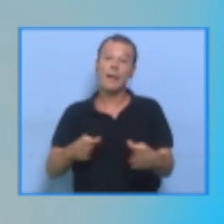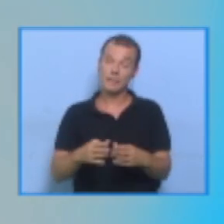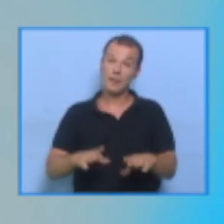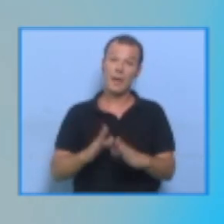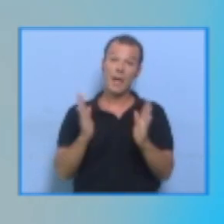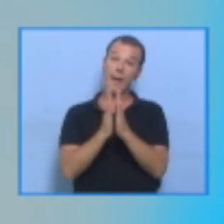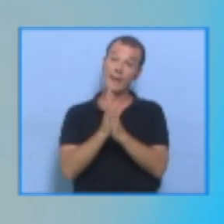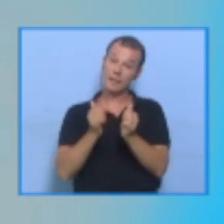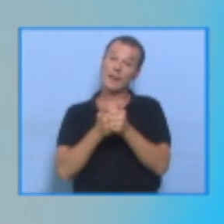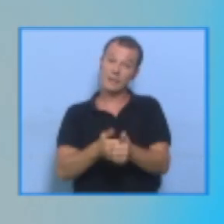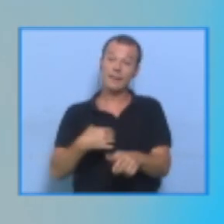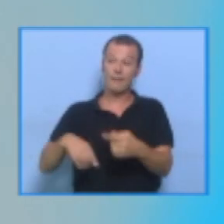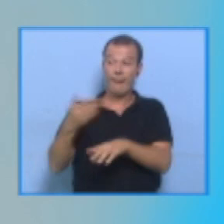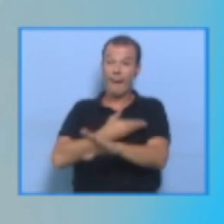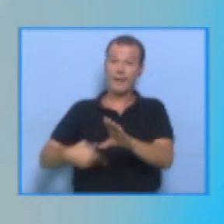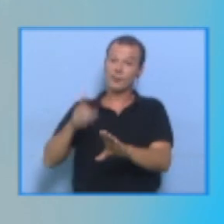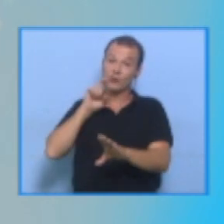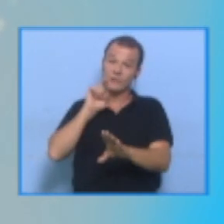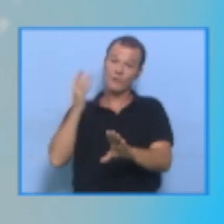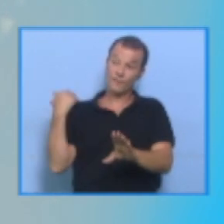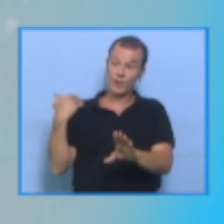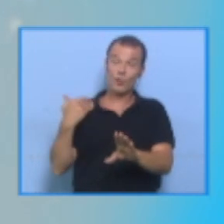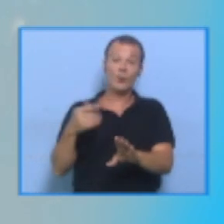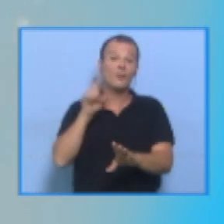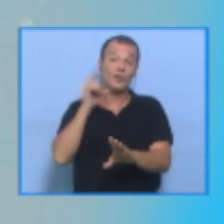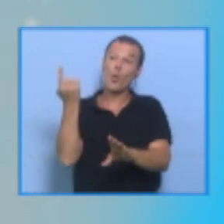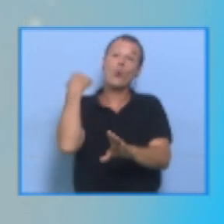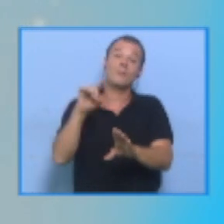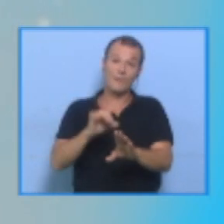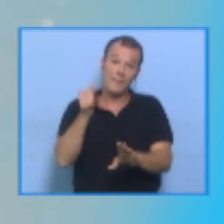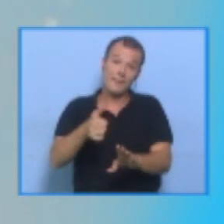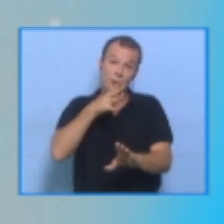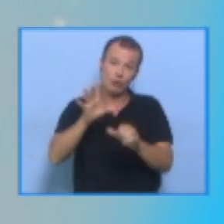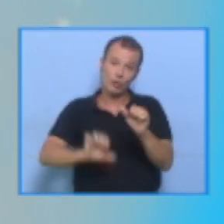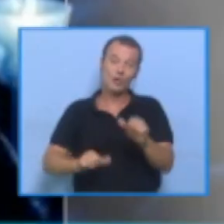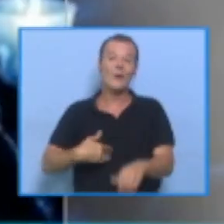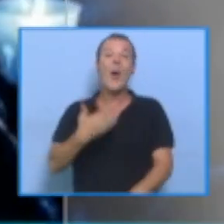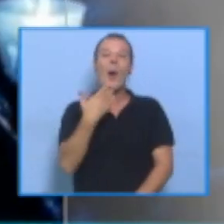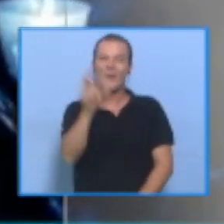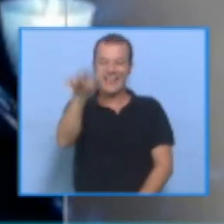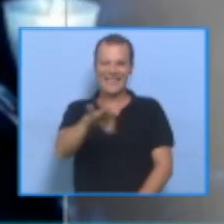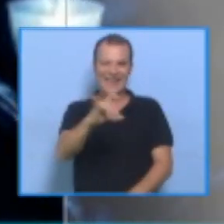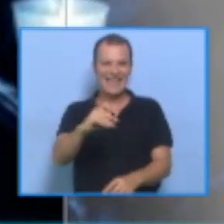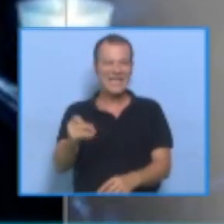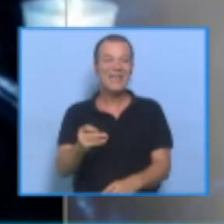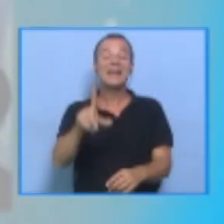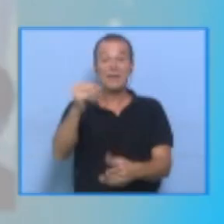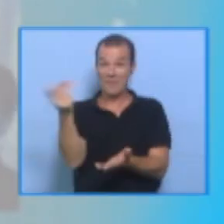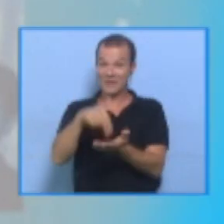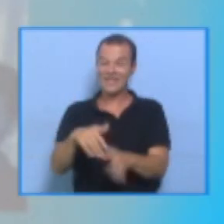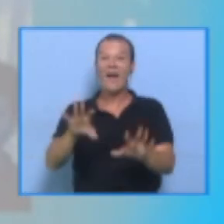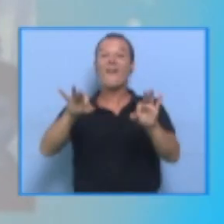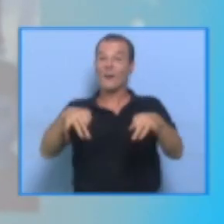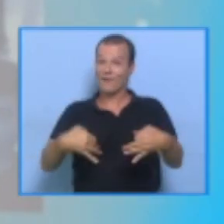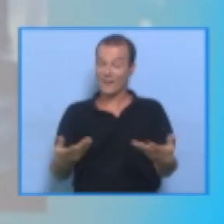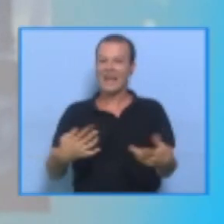da Igreja que ela defendeu. Exatamente. Defendeu ontem muito bem. No seu discurso. Muito obrigado, Graça Franco. Obrigado aqui pela sua presença. Termino a